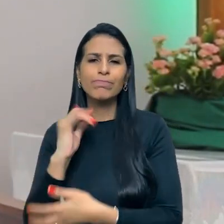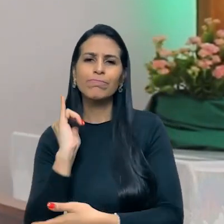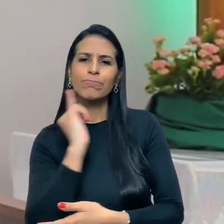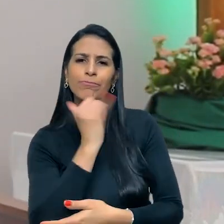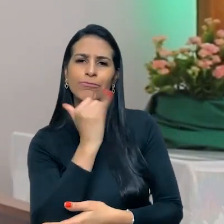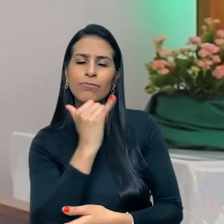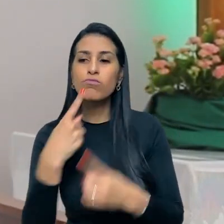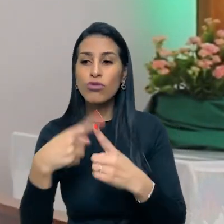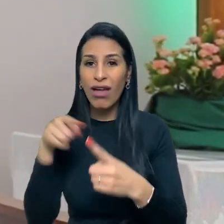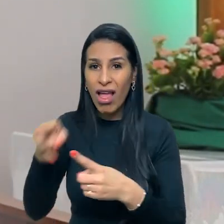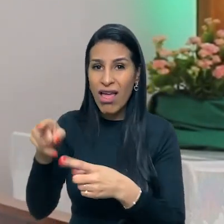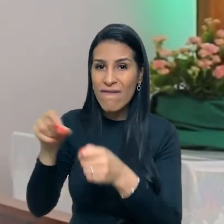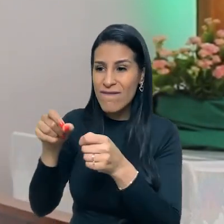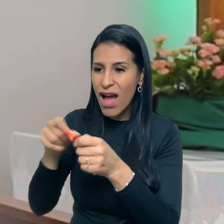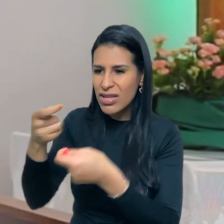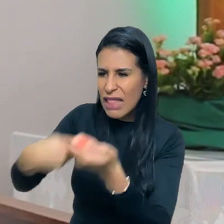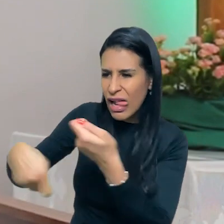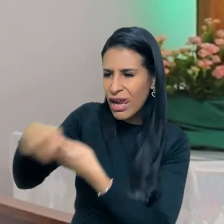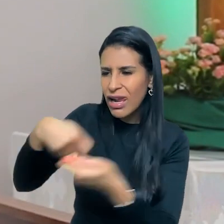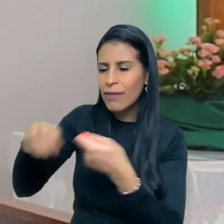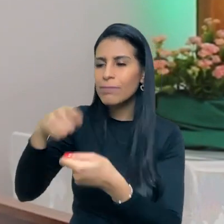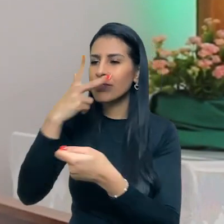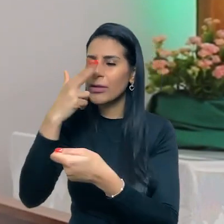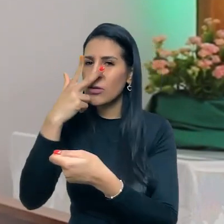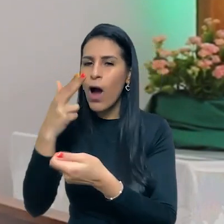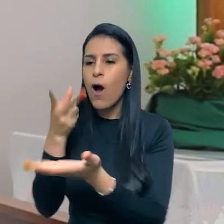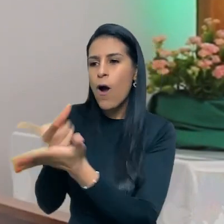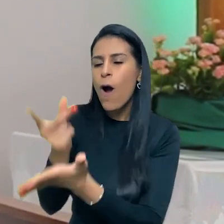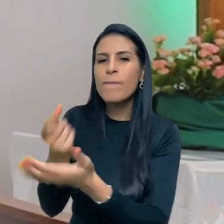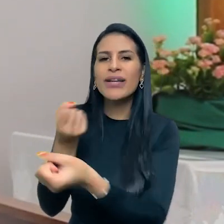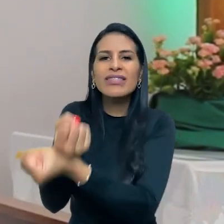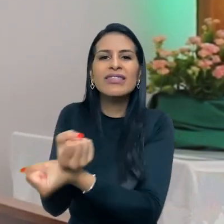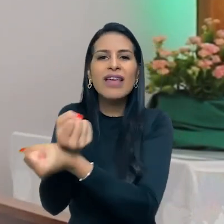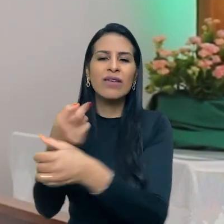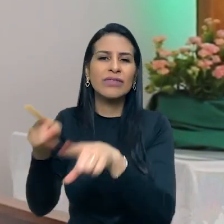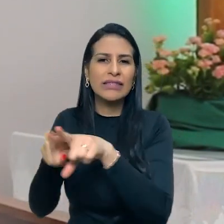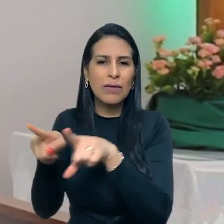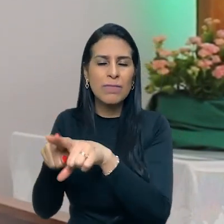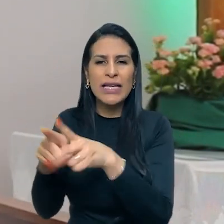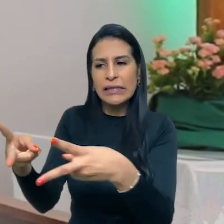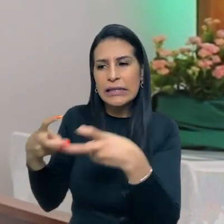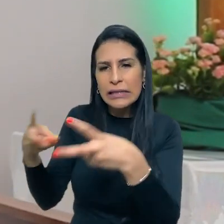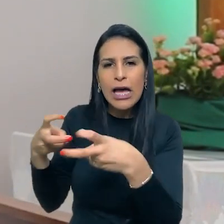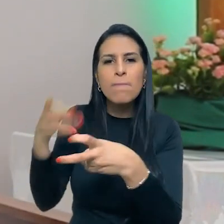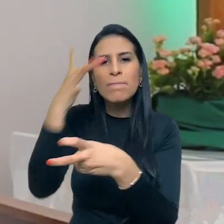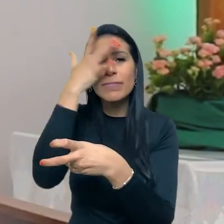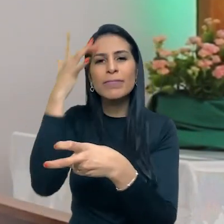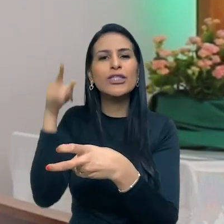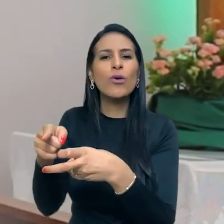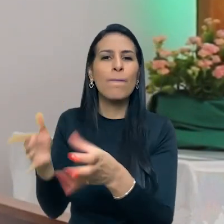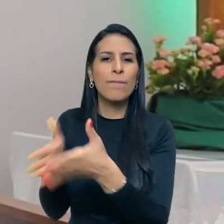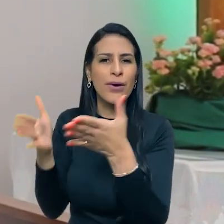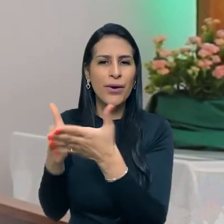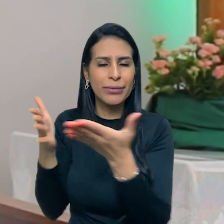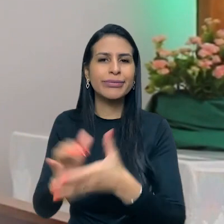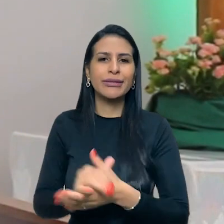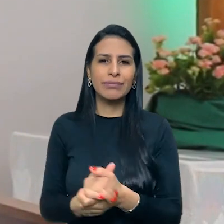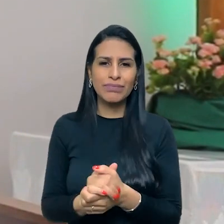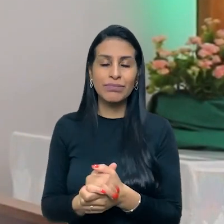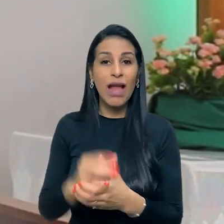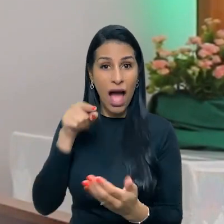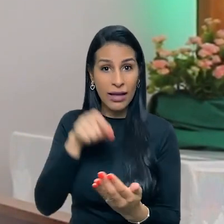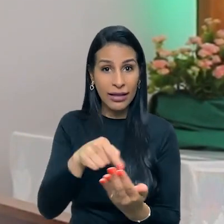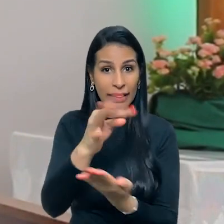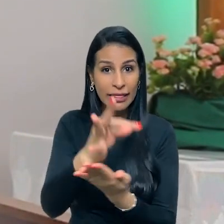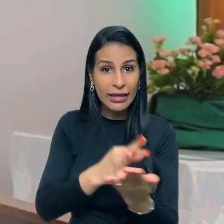que resultava na compra de escravos e na exploração dos mais pobres. Em nosso texto, nós percebemos que